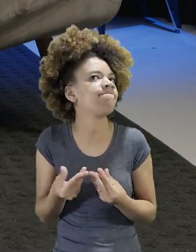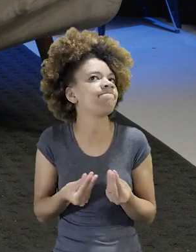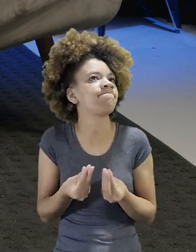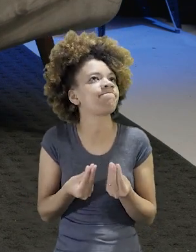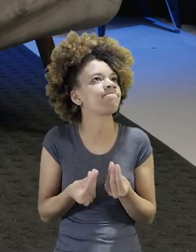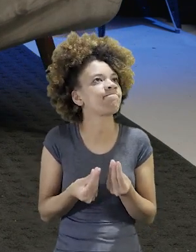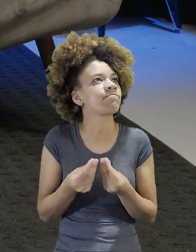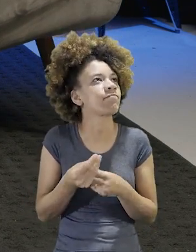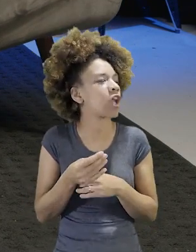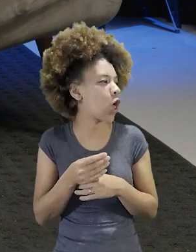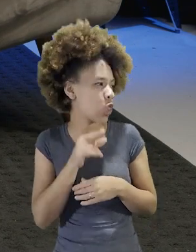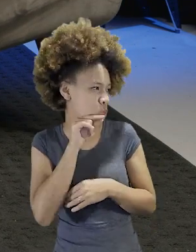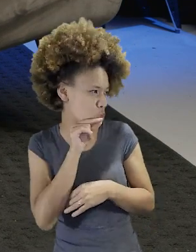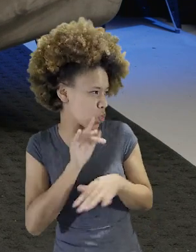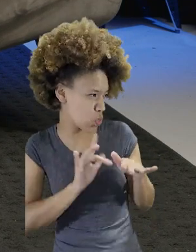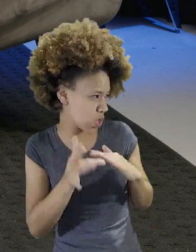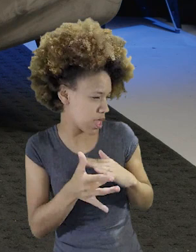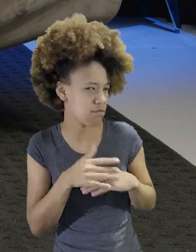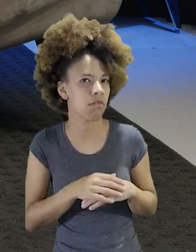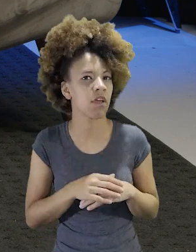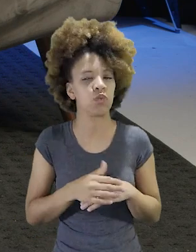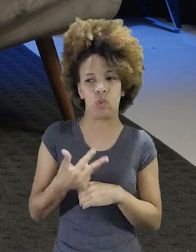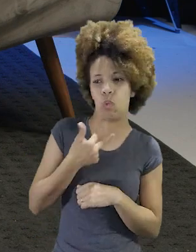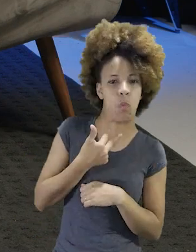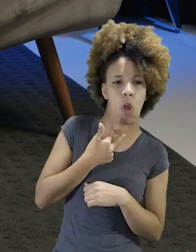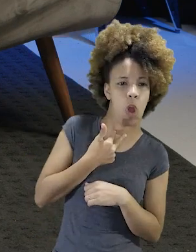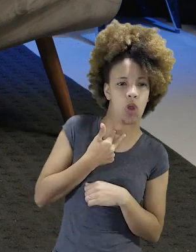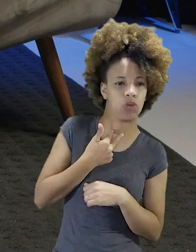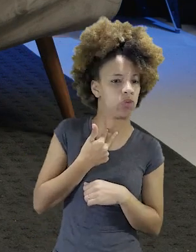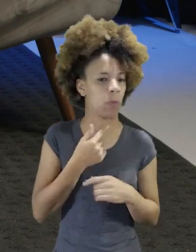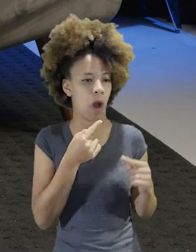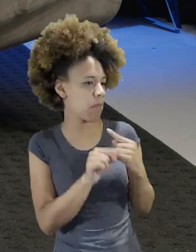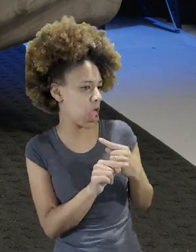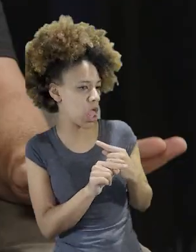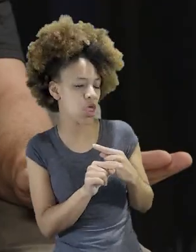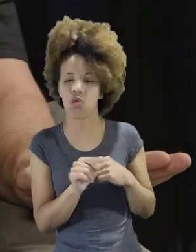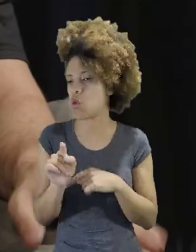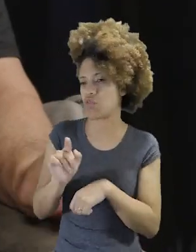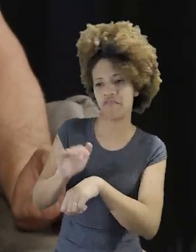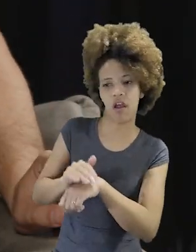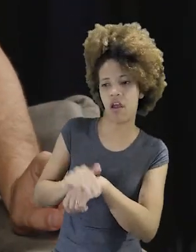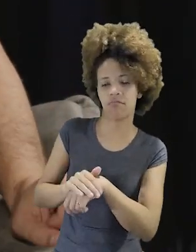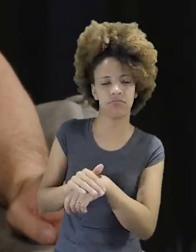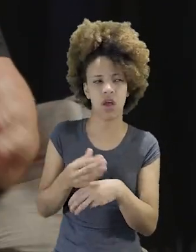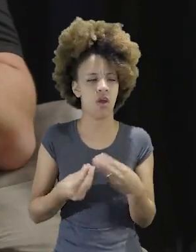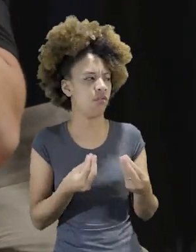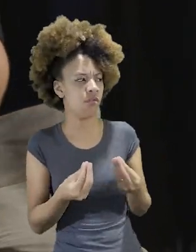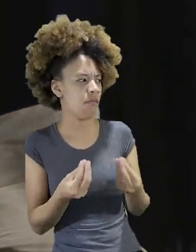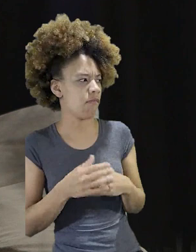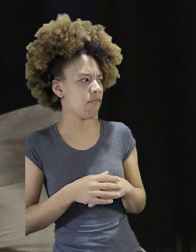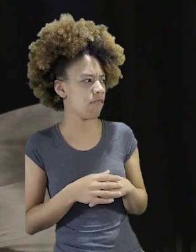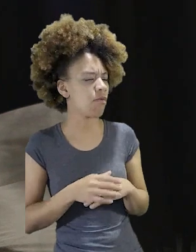não teve tanto não teve tanto Twitter não teve tanto isso não pode isso não deve isso não faz